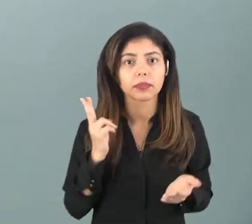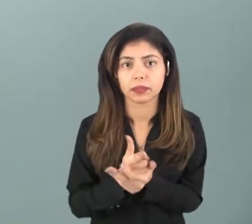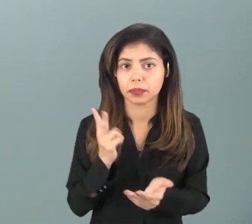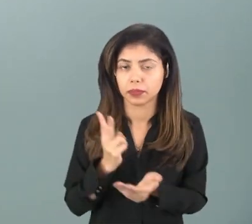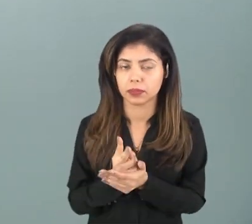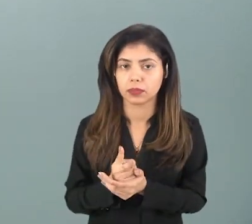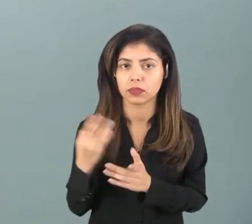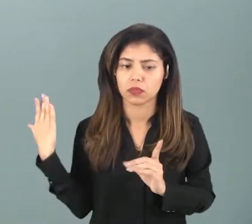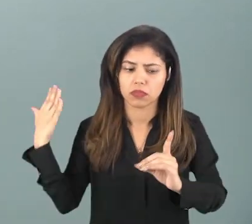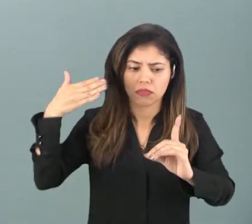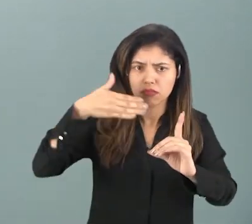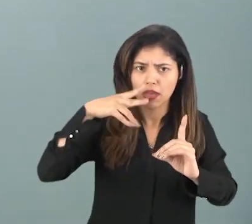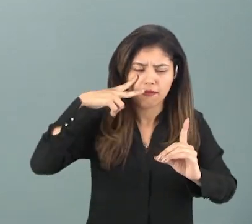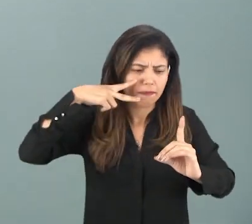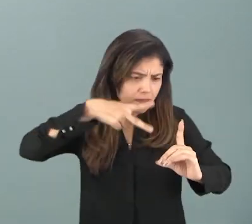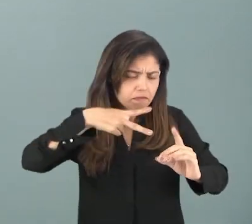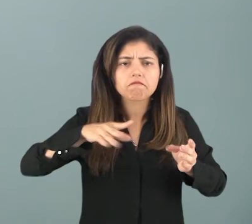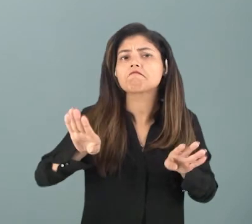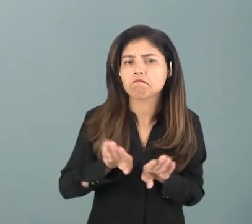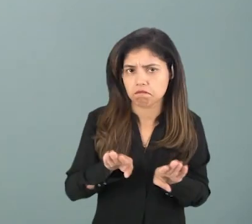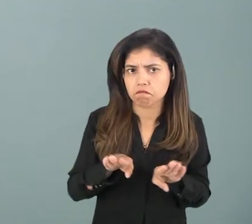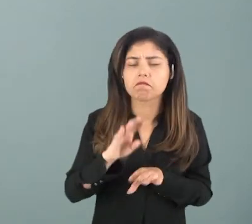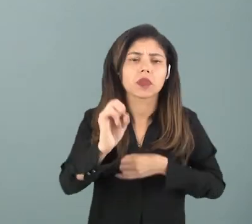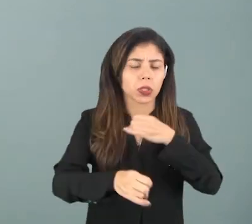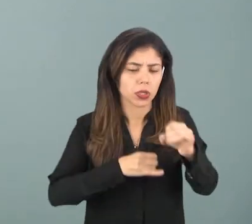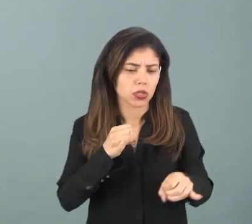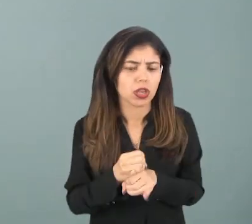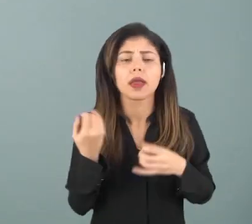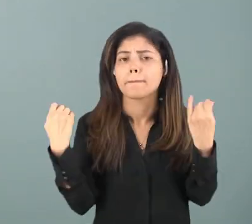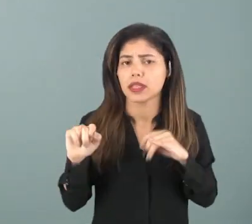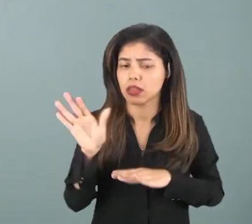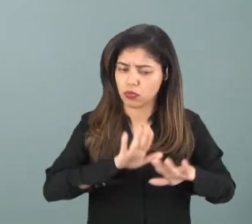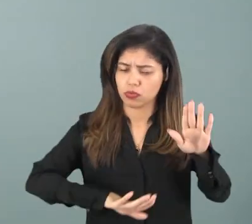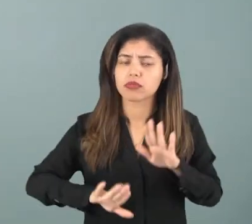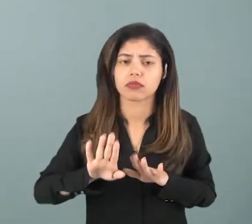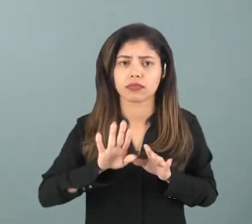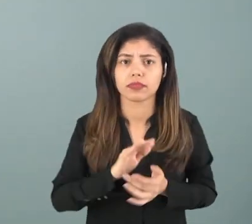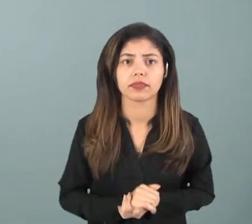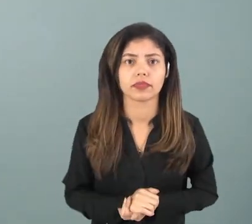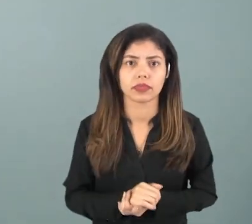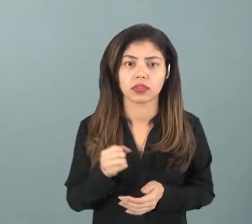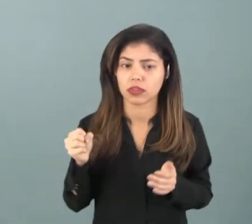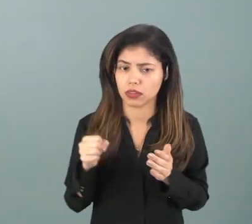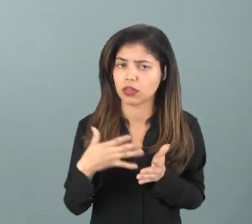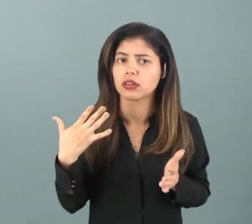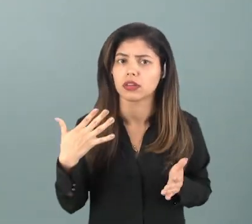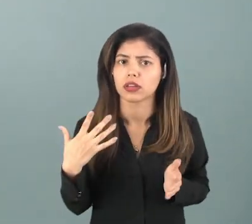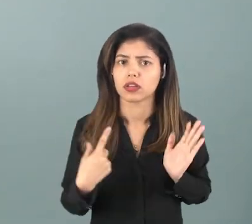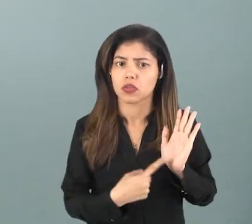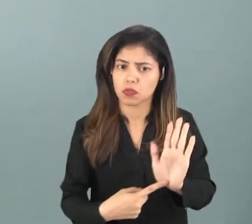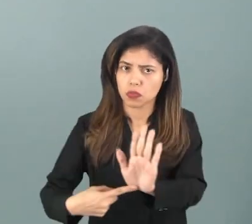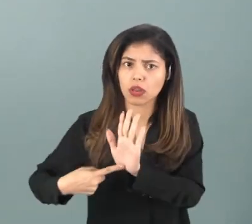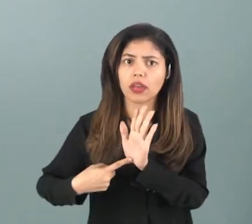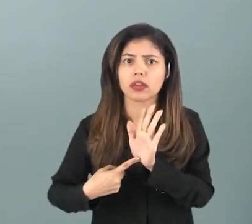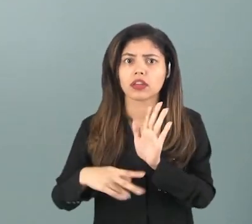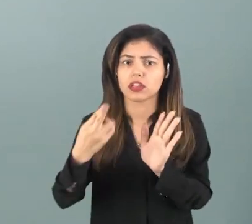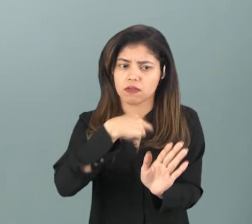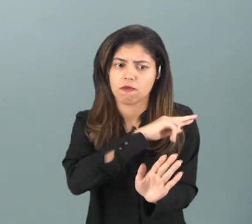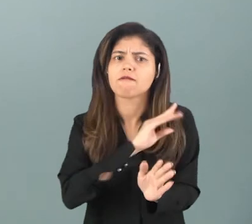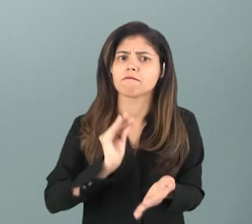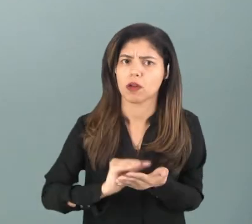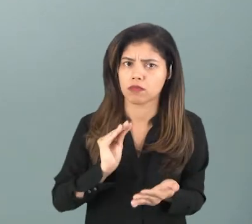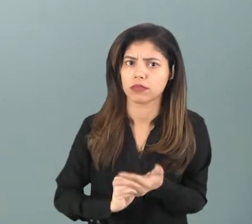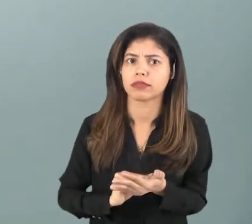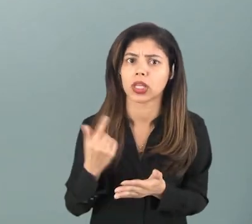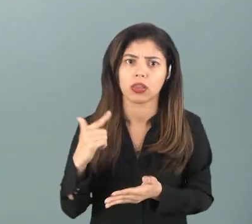você defende uma ideia, às vezes até publicado na internet. A gente tem que ter esse cuidado. Muitas vezes a gente expõe de maneira irresponsável. Então